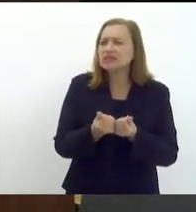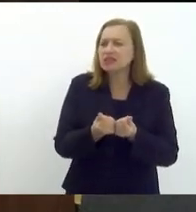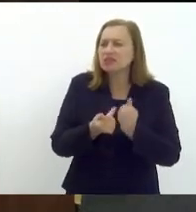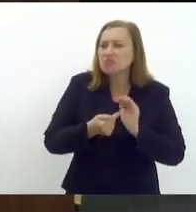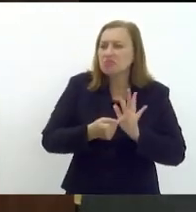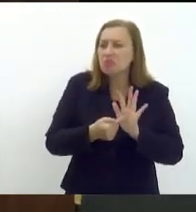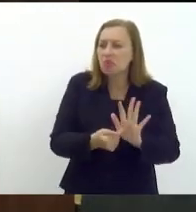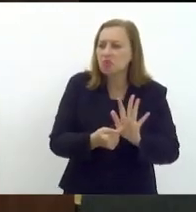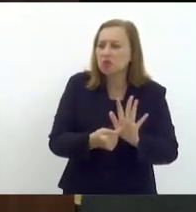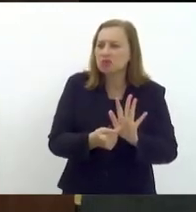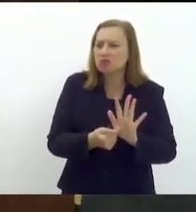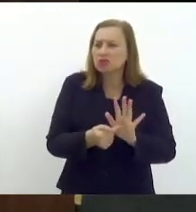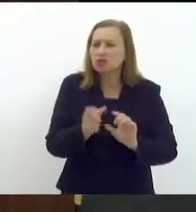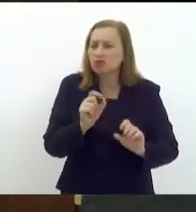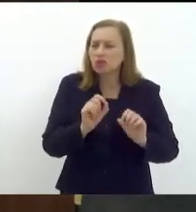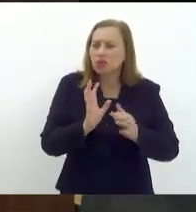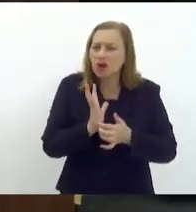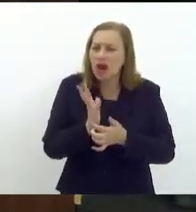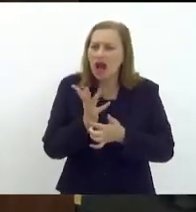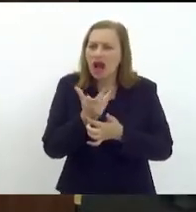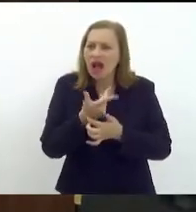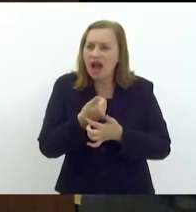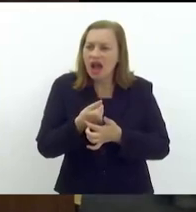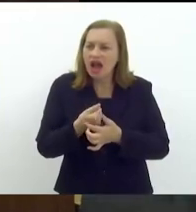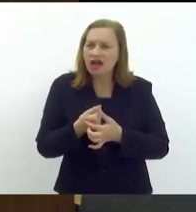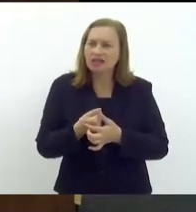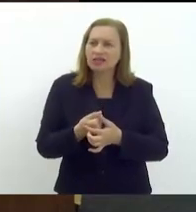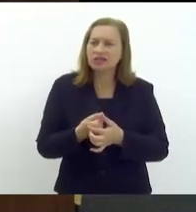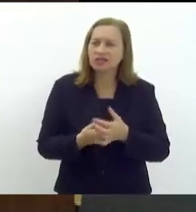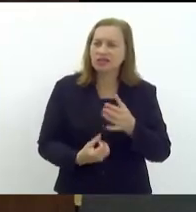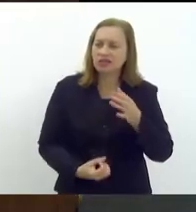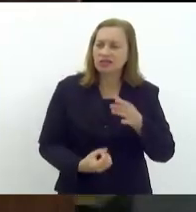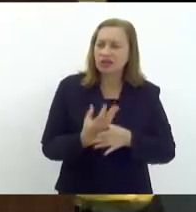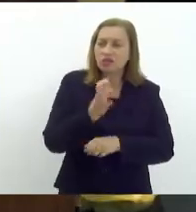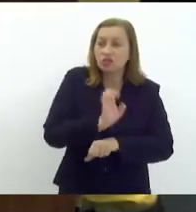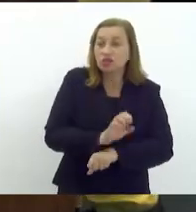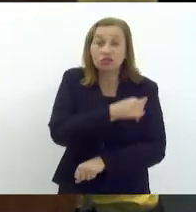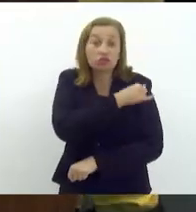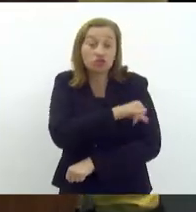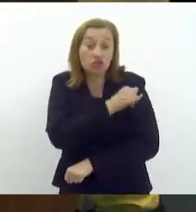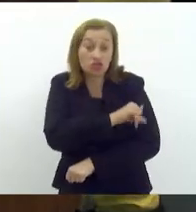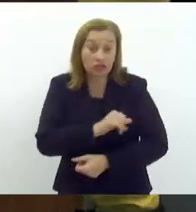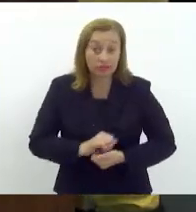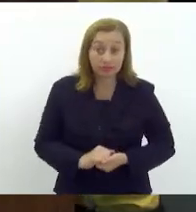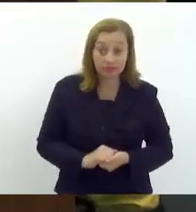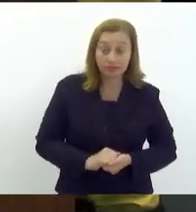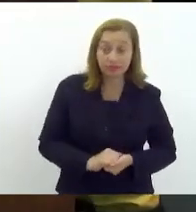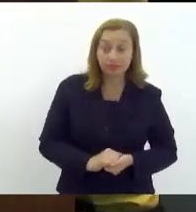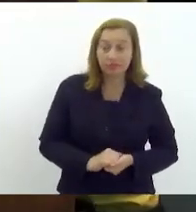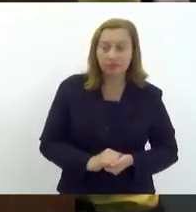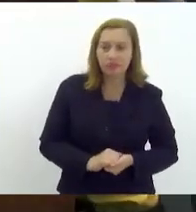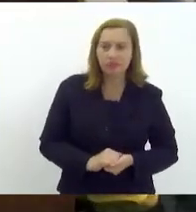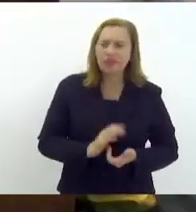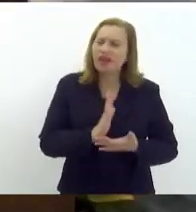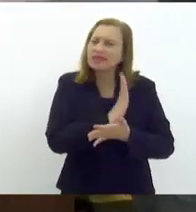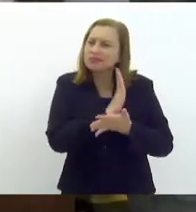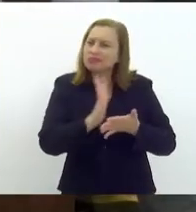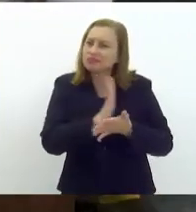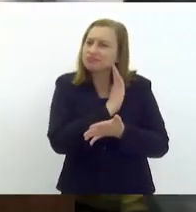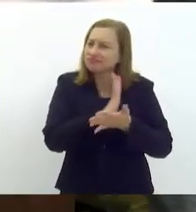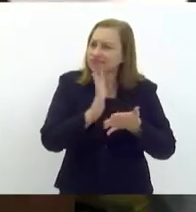genuinamente a arte feita no âmbito do Estado do Rio de Janeiro e que muitas vezes